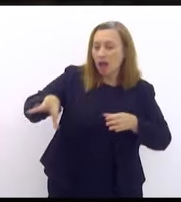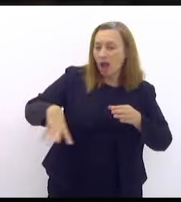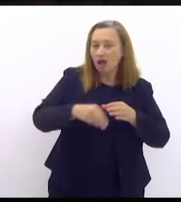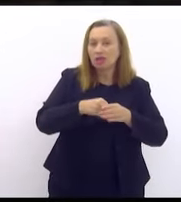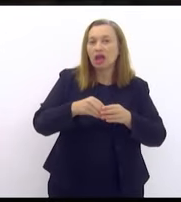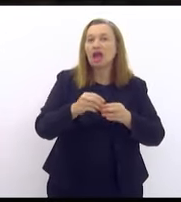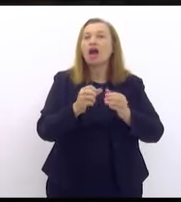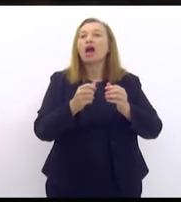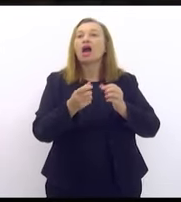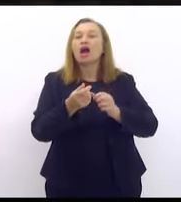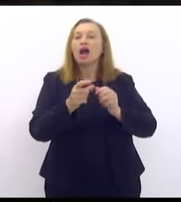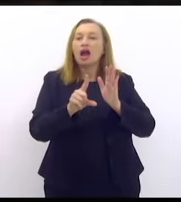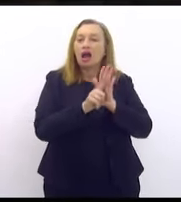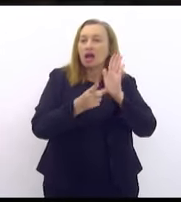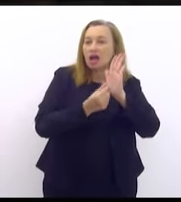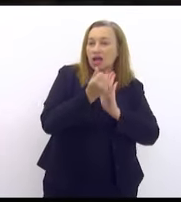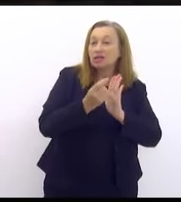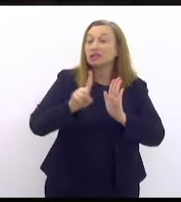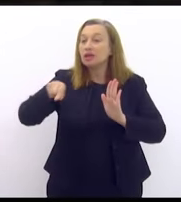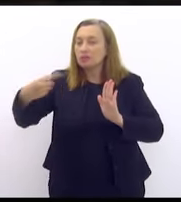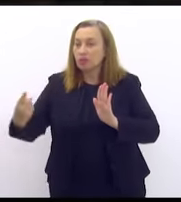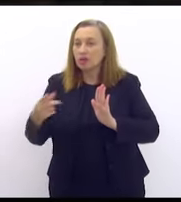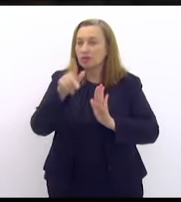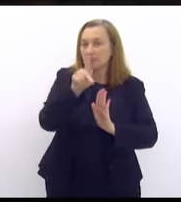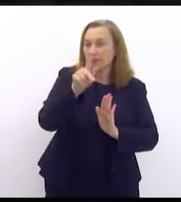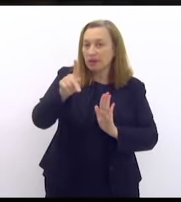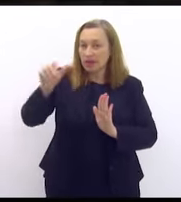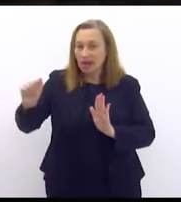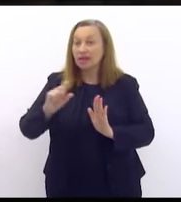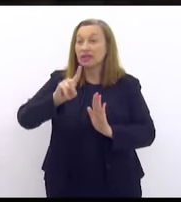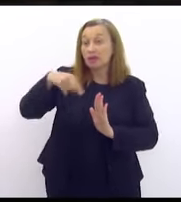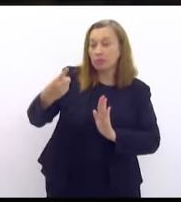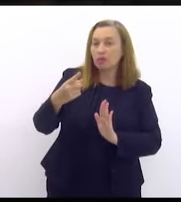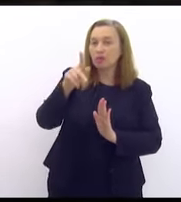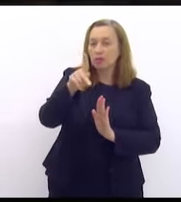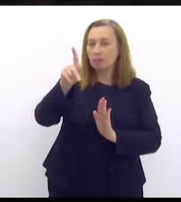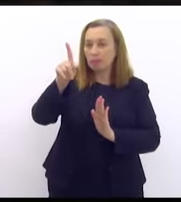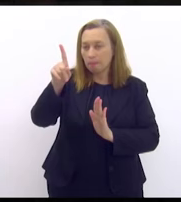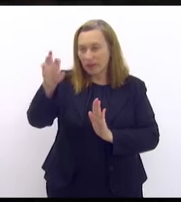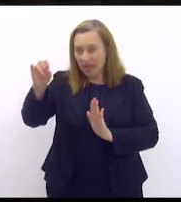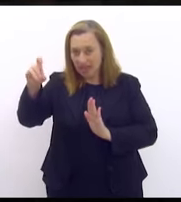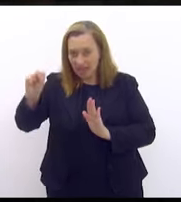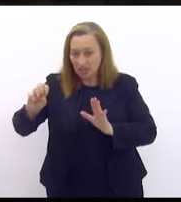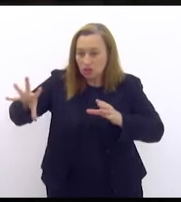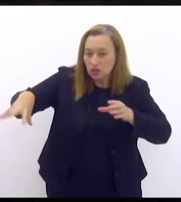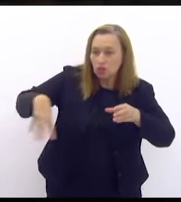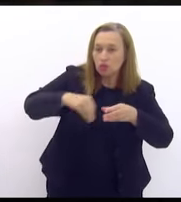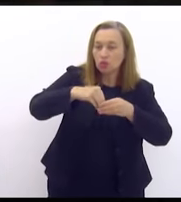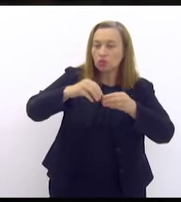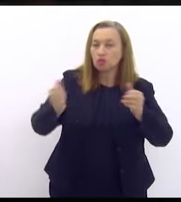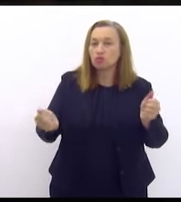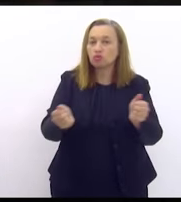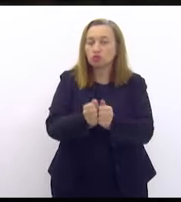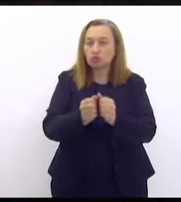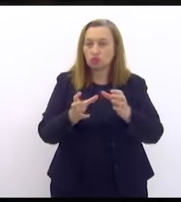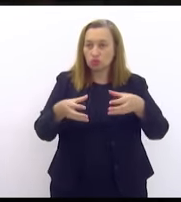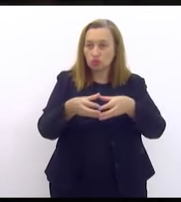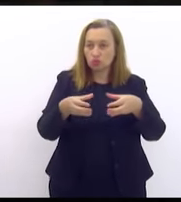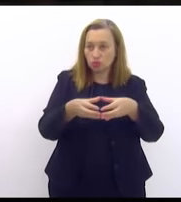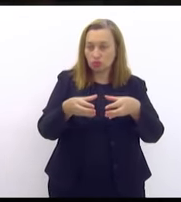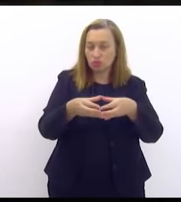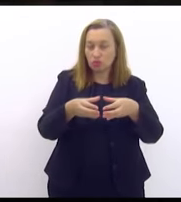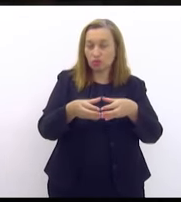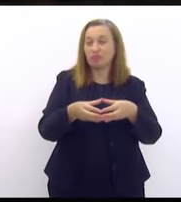PPA, depois bota o PEDES, a racionalidade se perde. Então,